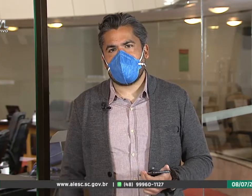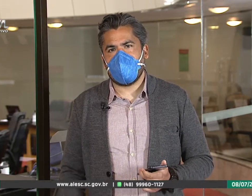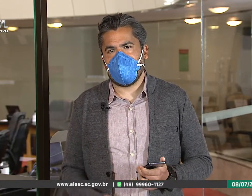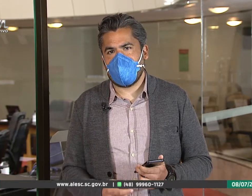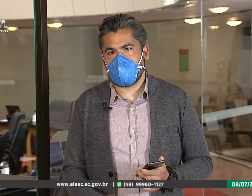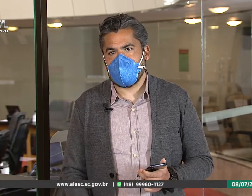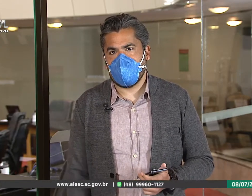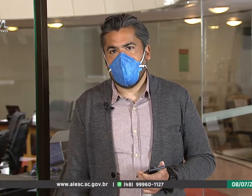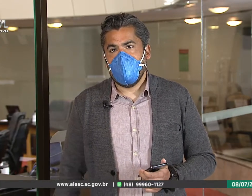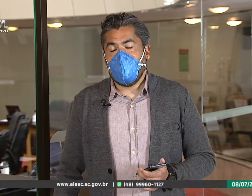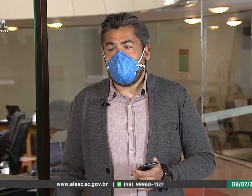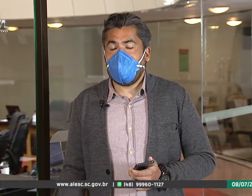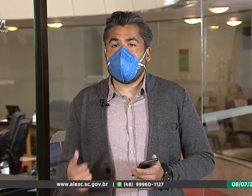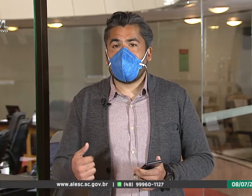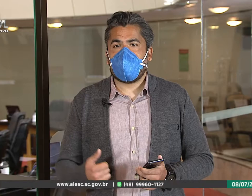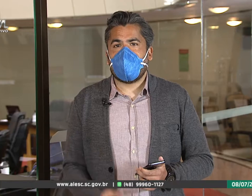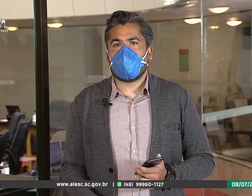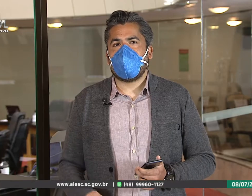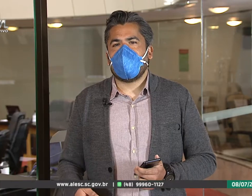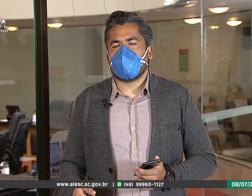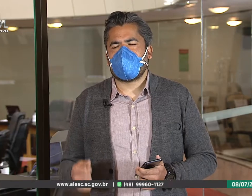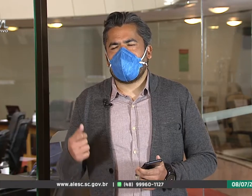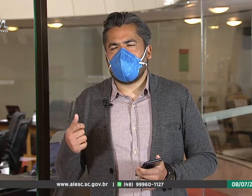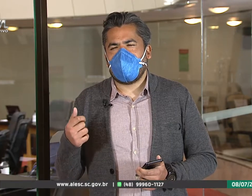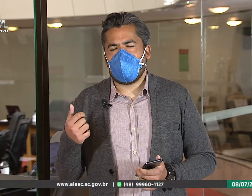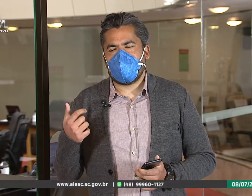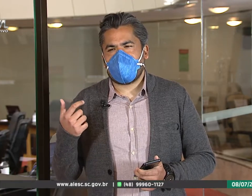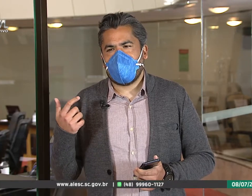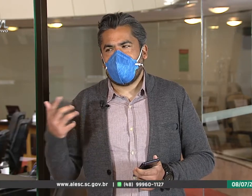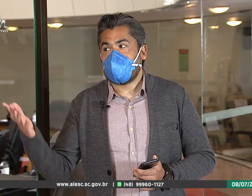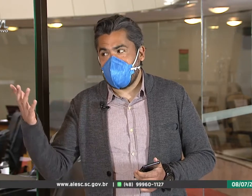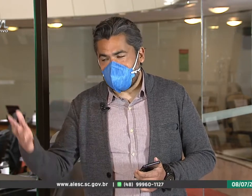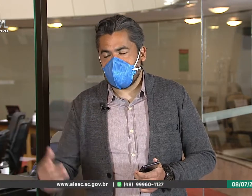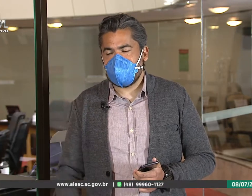eleições aqui no Brasil. E o deputado